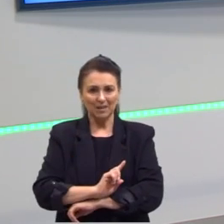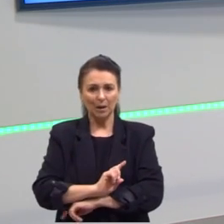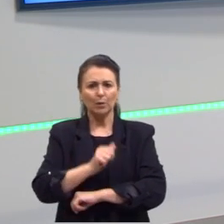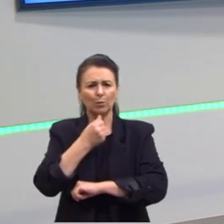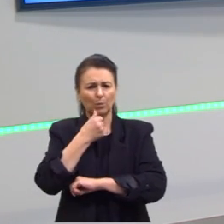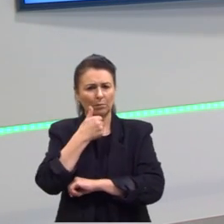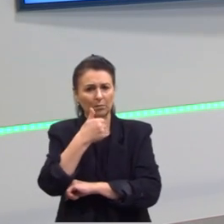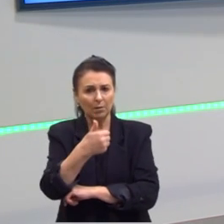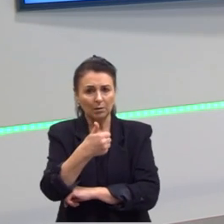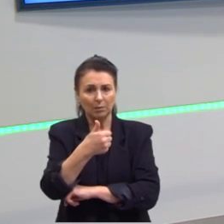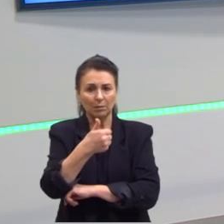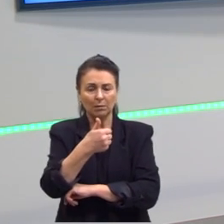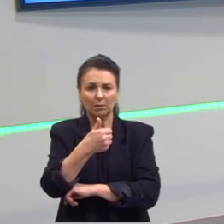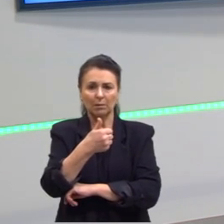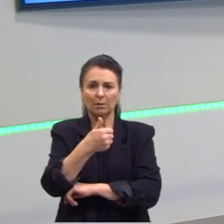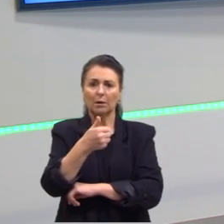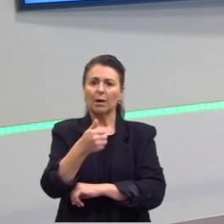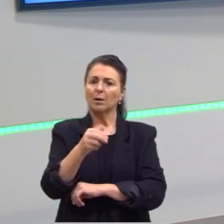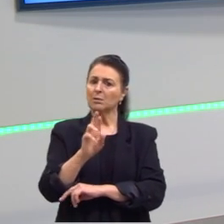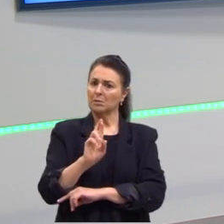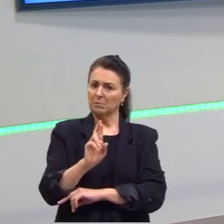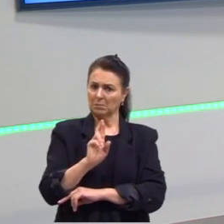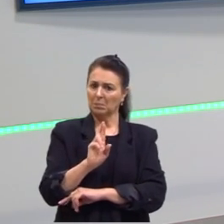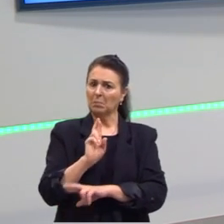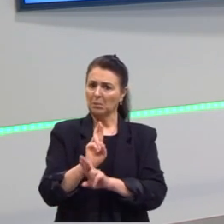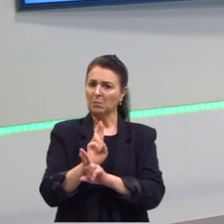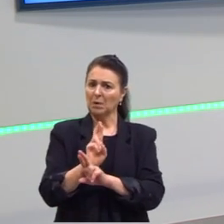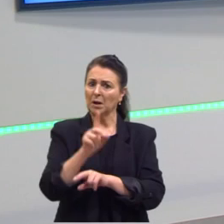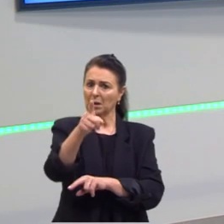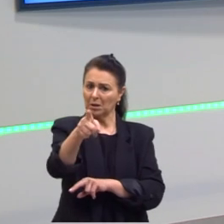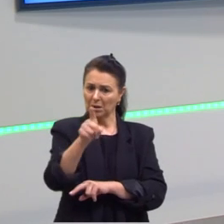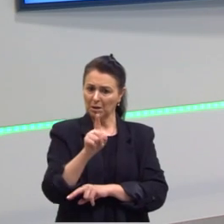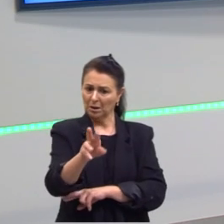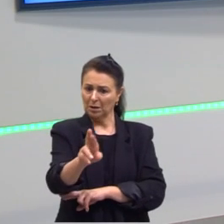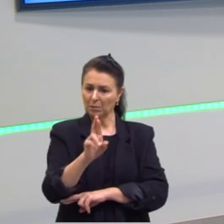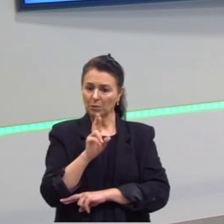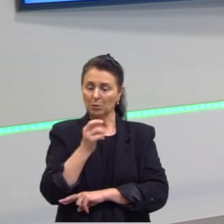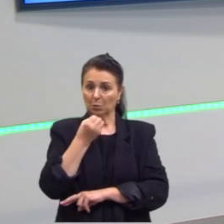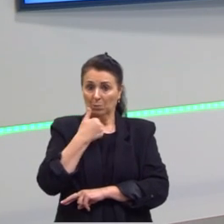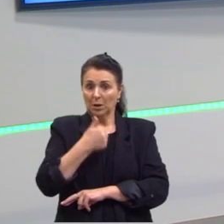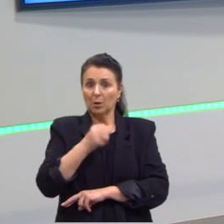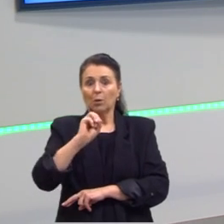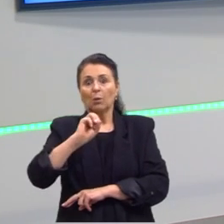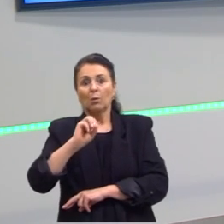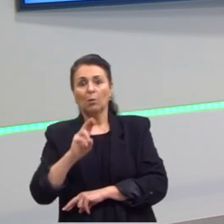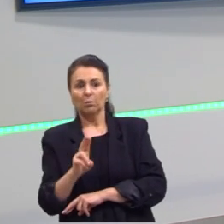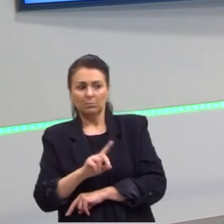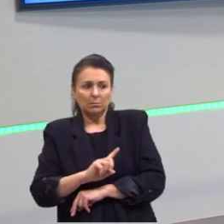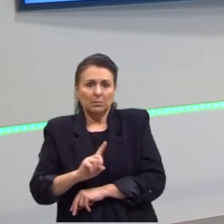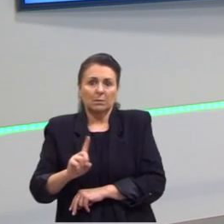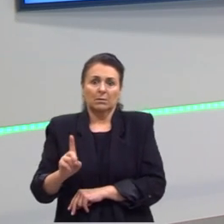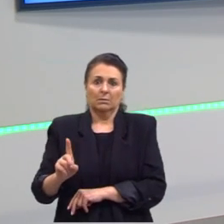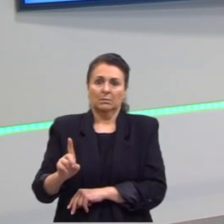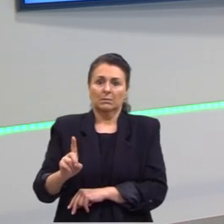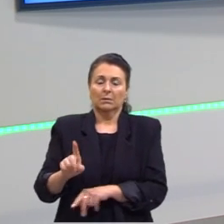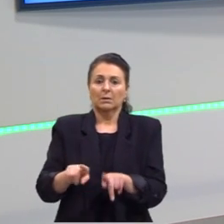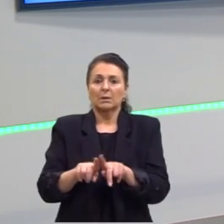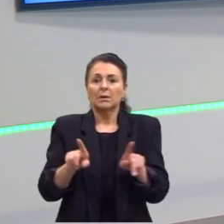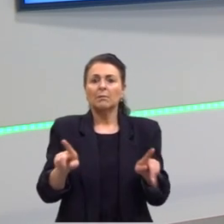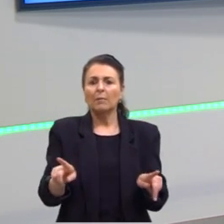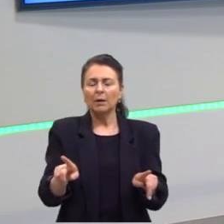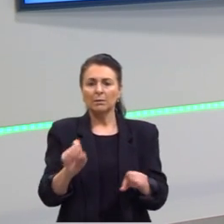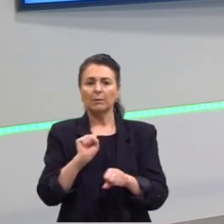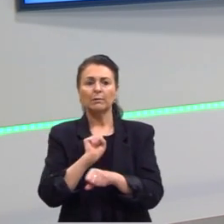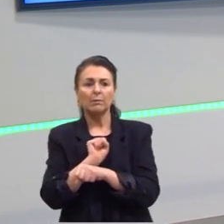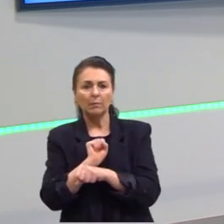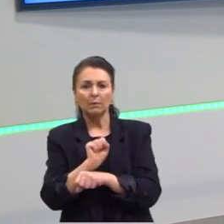bem a gente espera que a pessoa não responda Tudo bem De preferência ou não na Mas